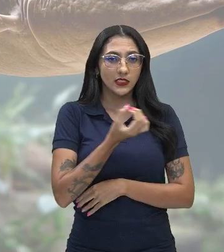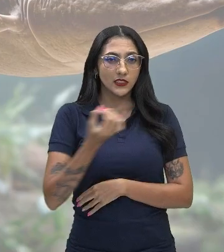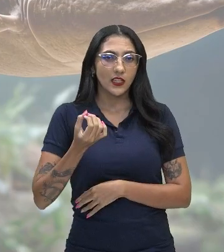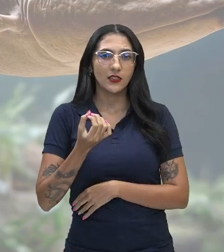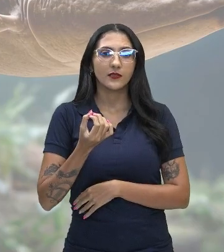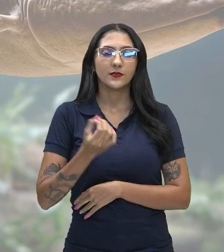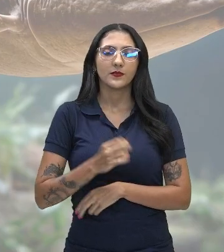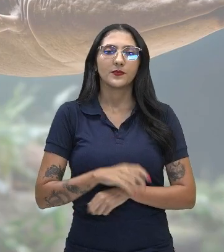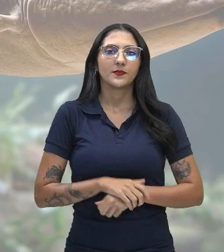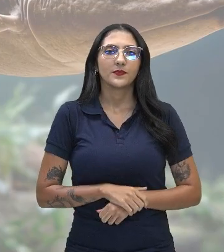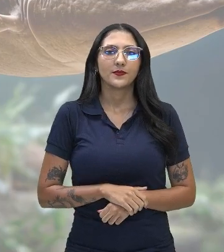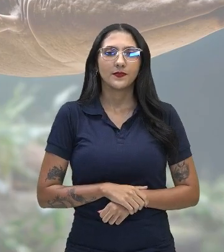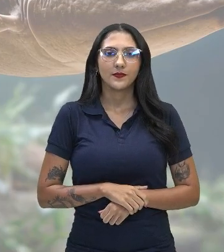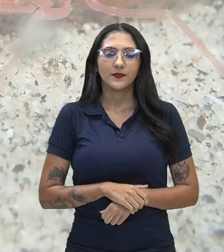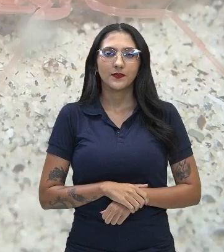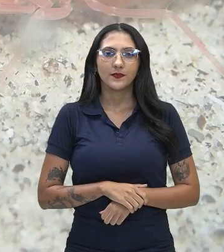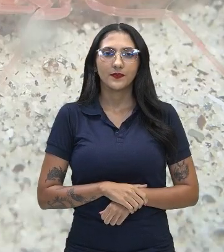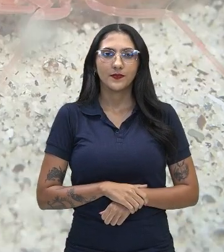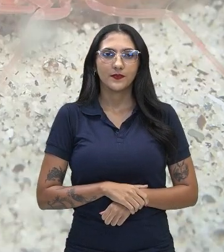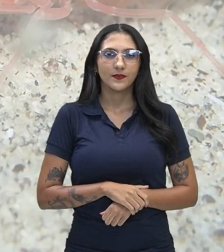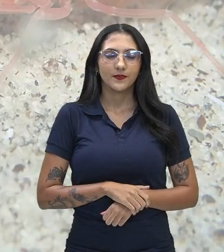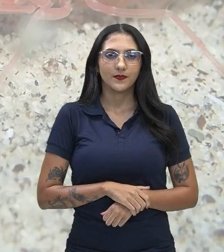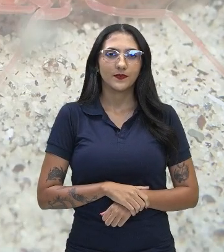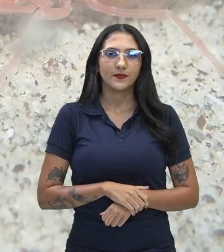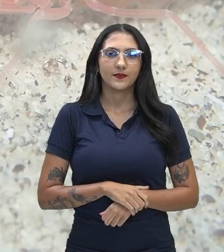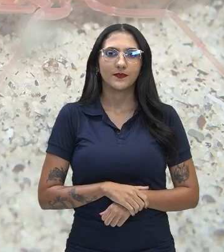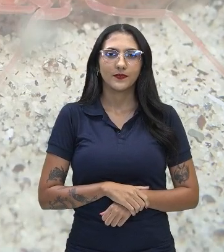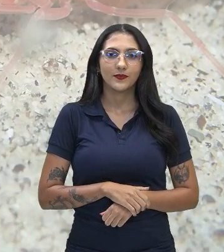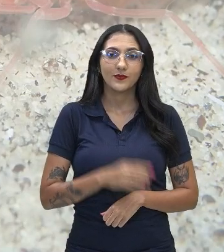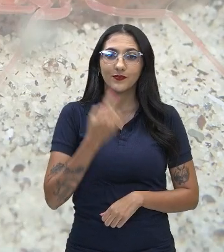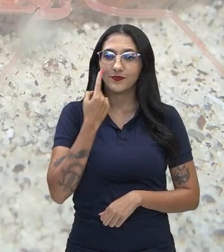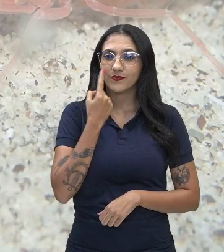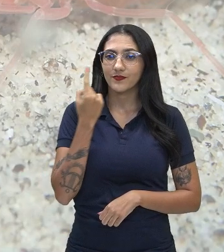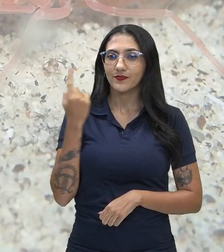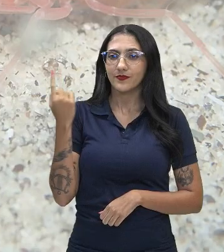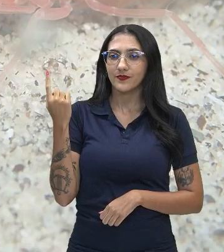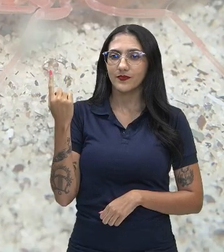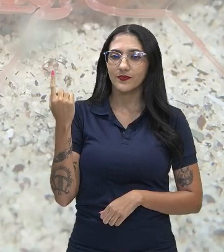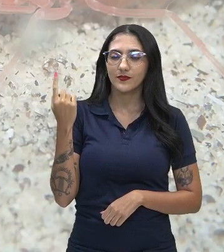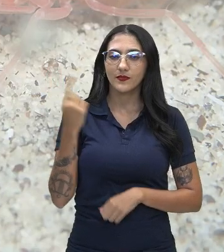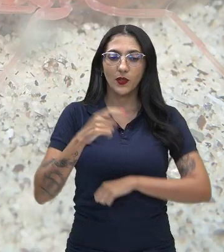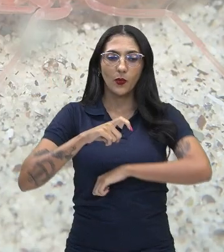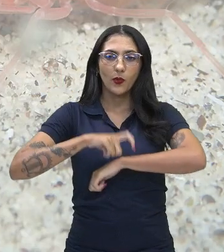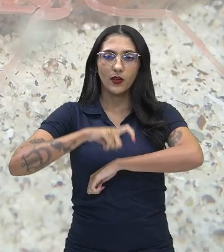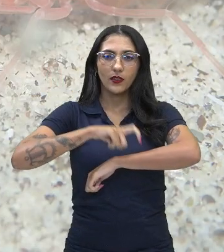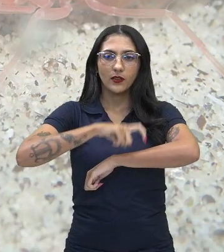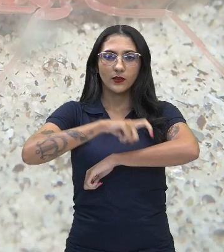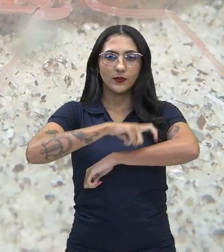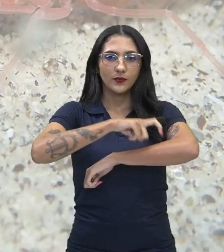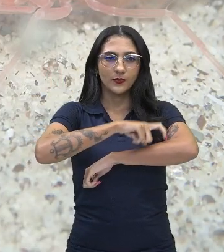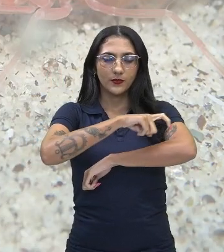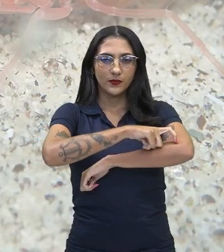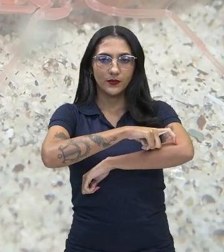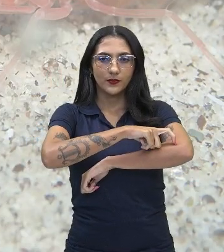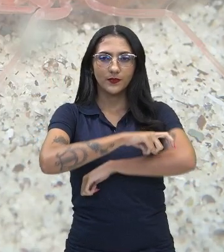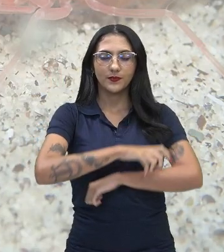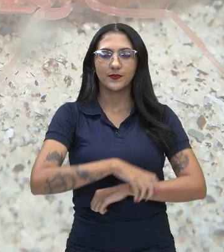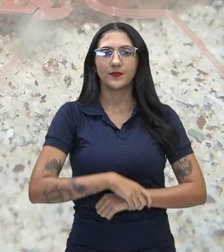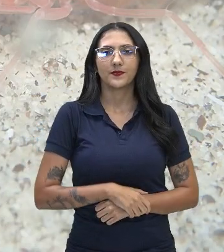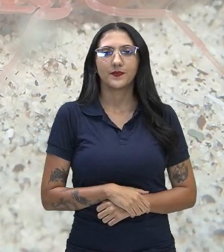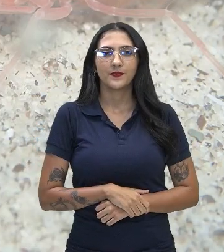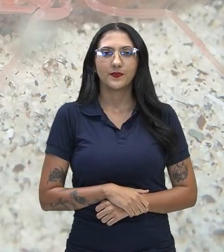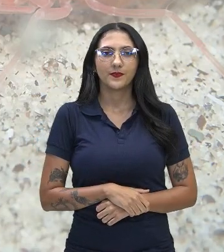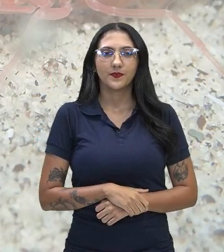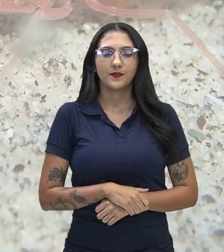enguia. Temos agora um camarão chamado Pistol Shrimp, The Sonic Snapper. Então, é o